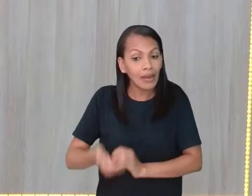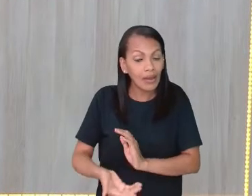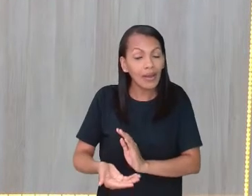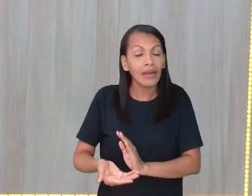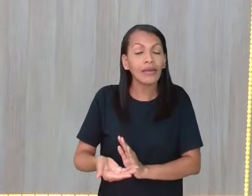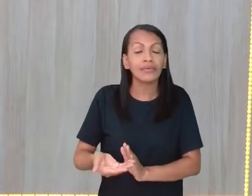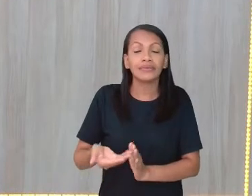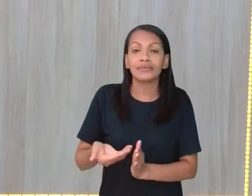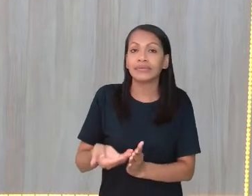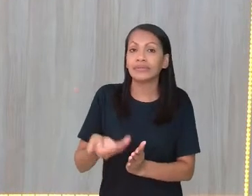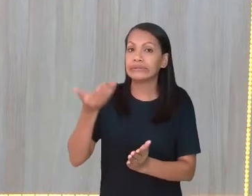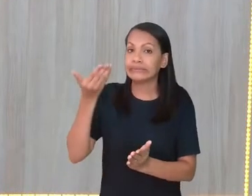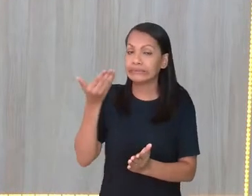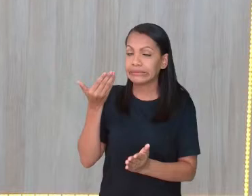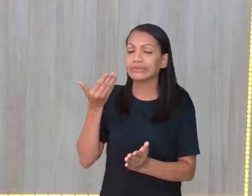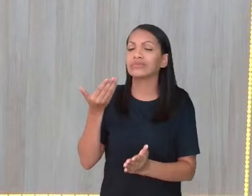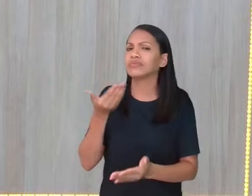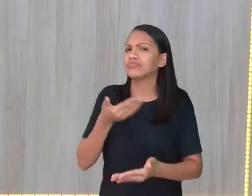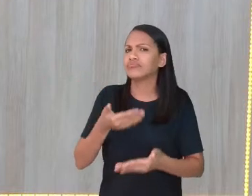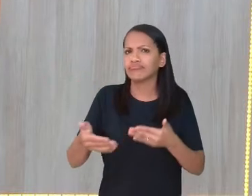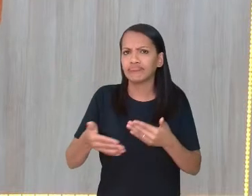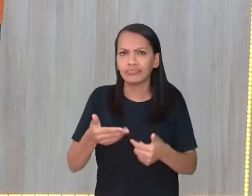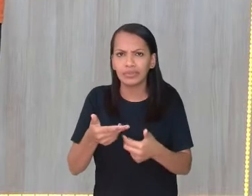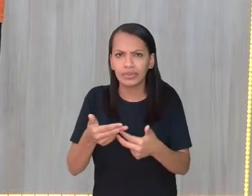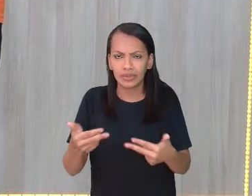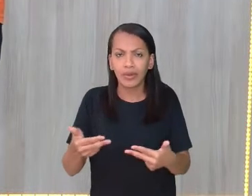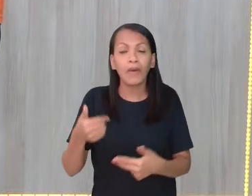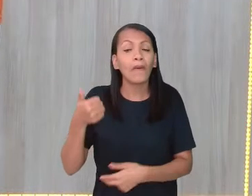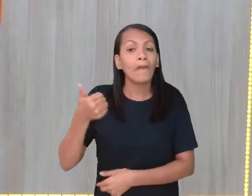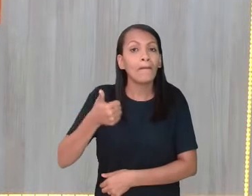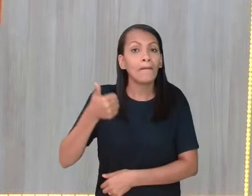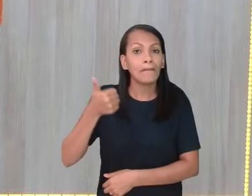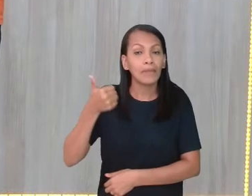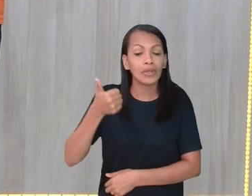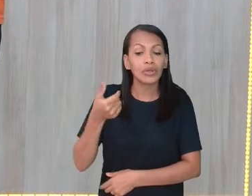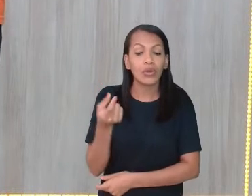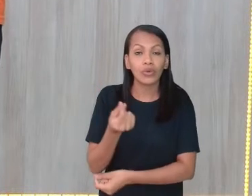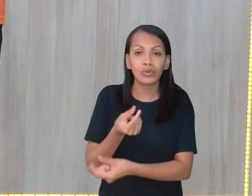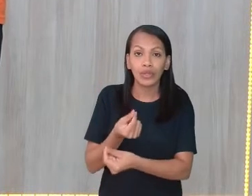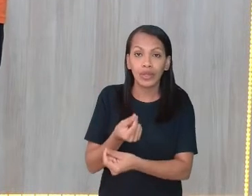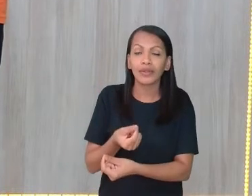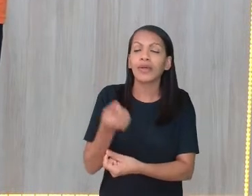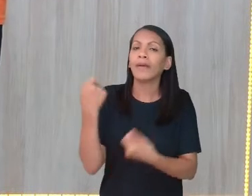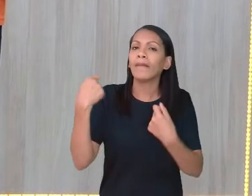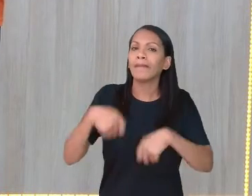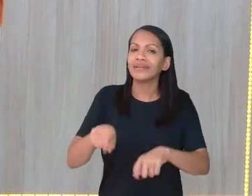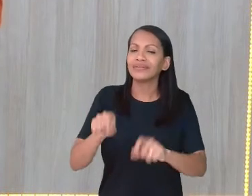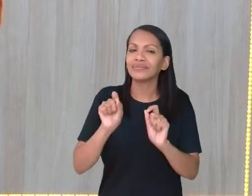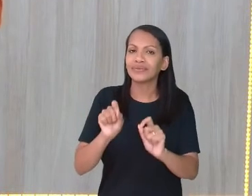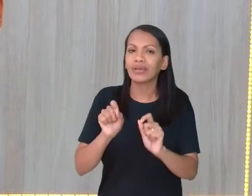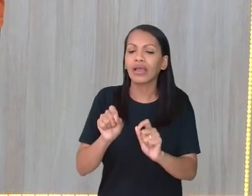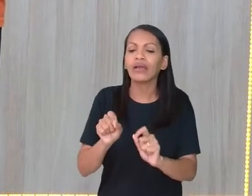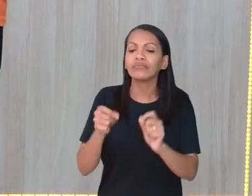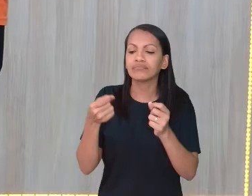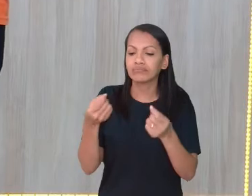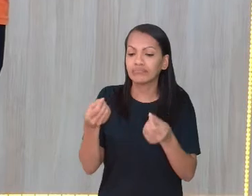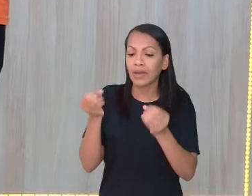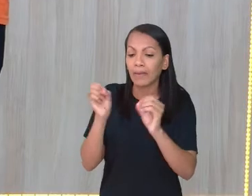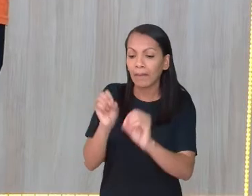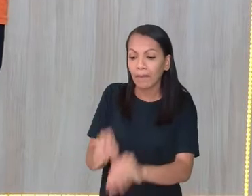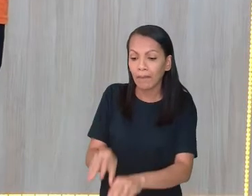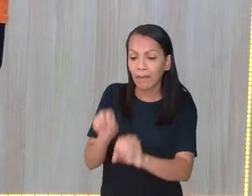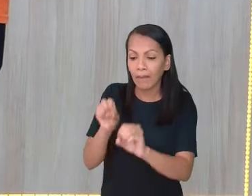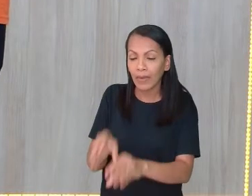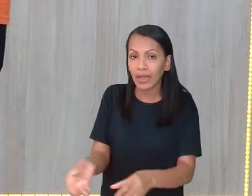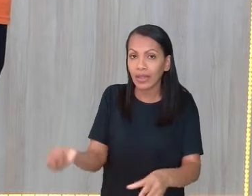qualquer coisa, esse dinheiro ele precisa ser investido no esporte dentro da educação. Ah,